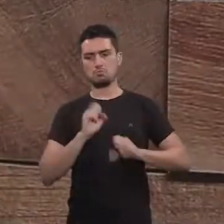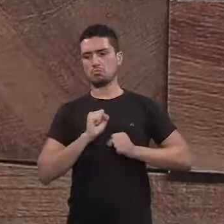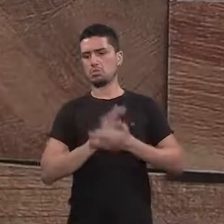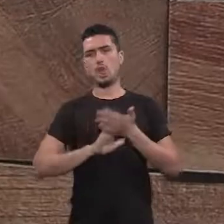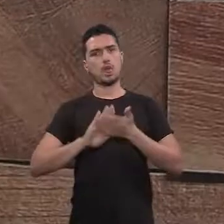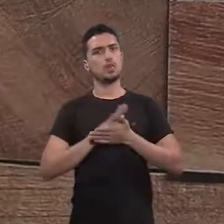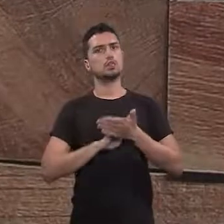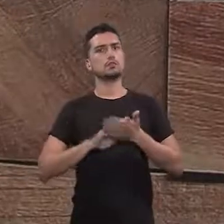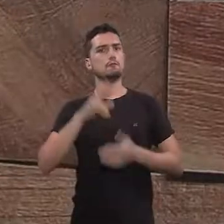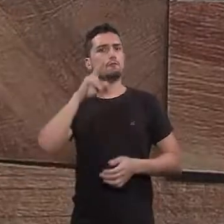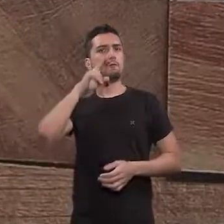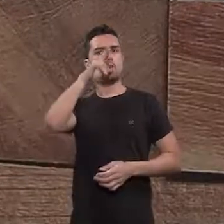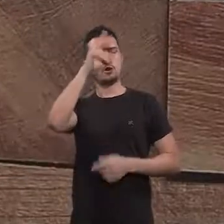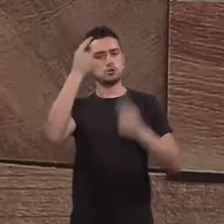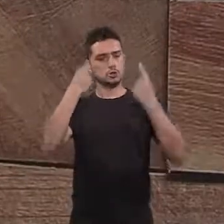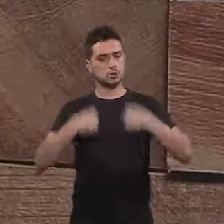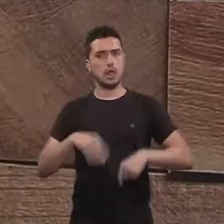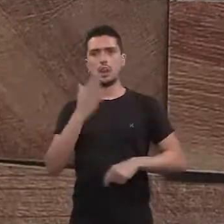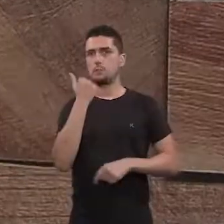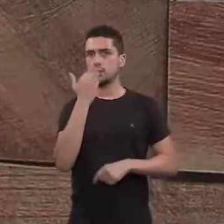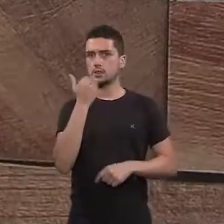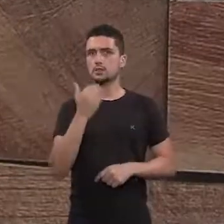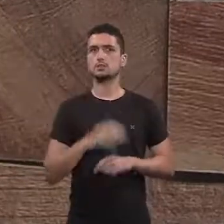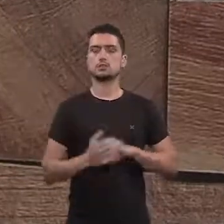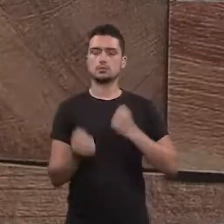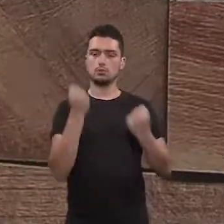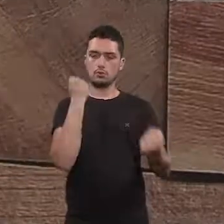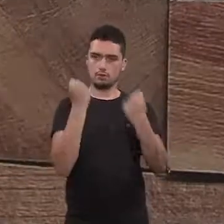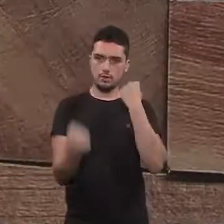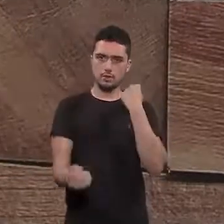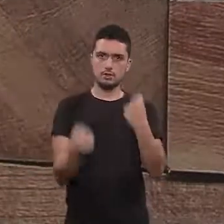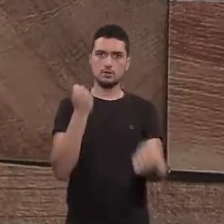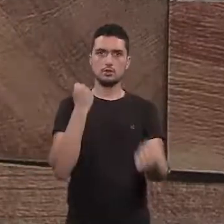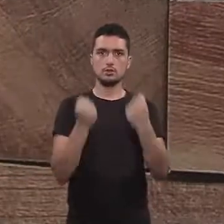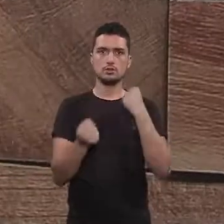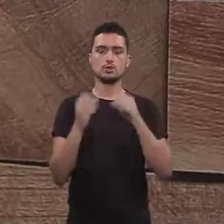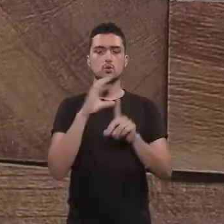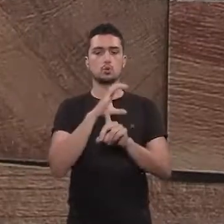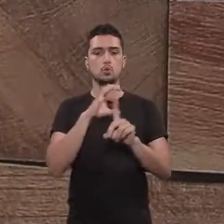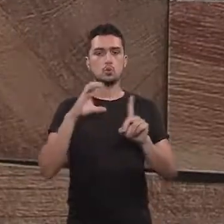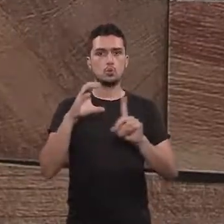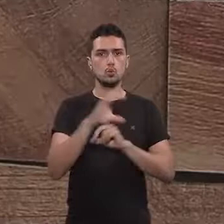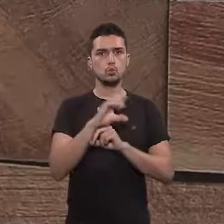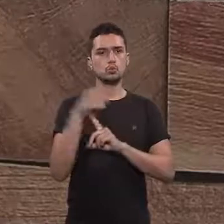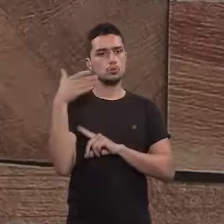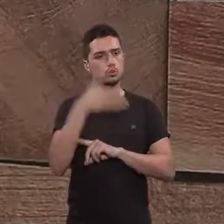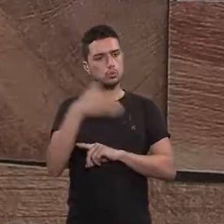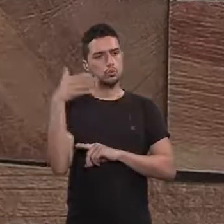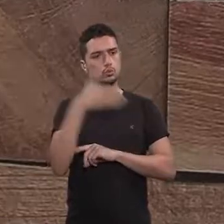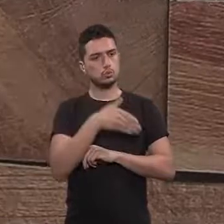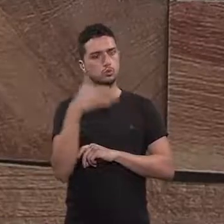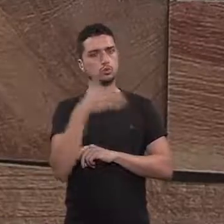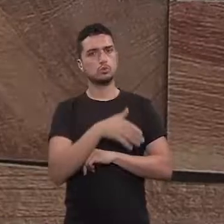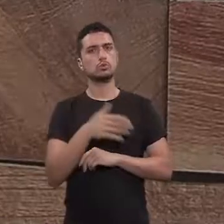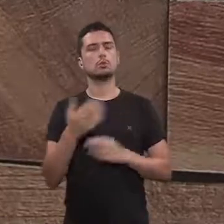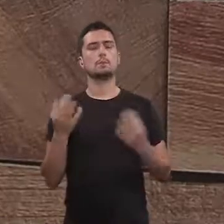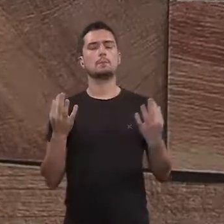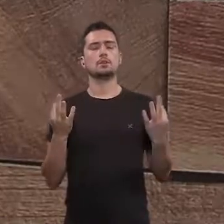o indivíduo com uma boa alimentação, fazendo atividade física, praticando um culto religioso, indo com